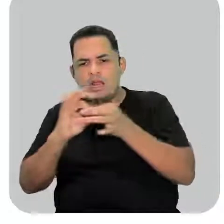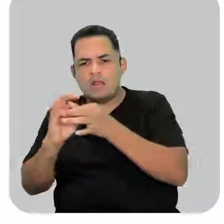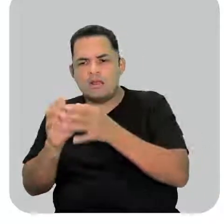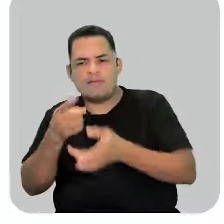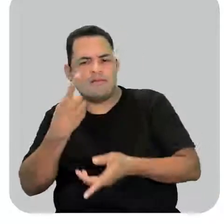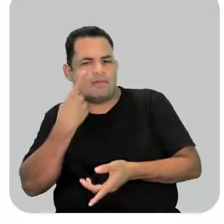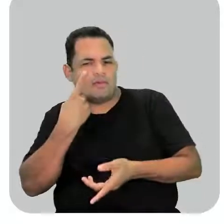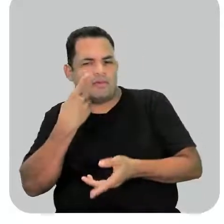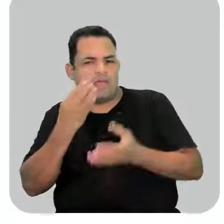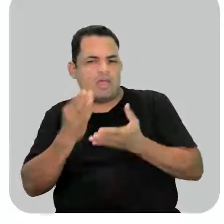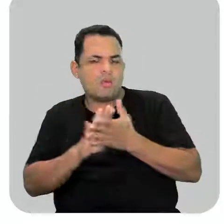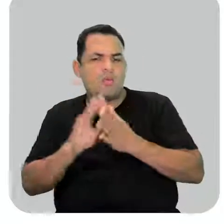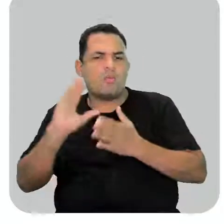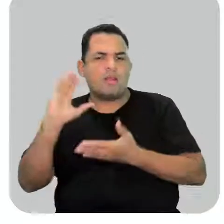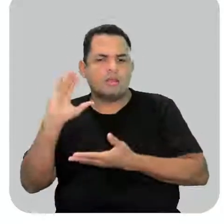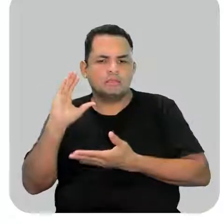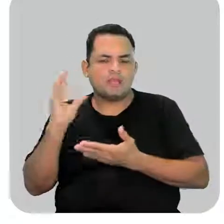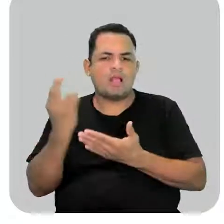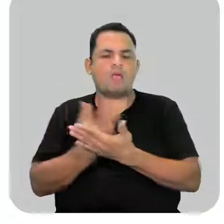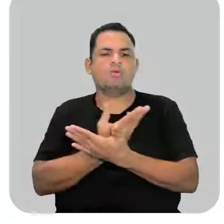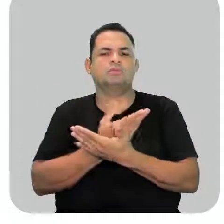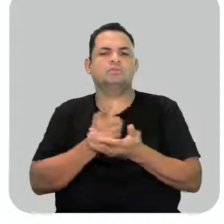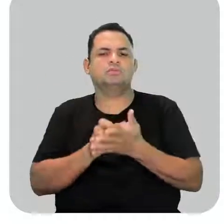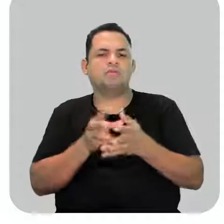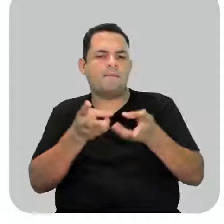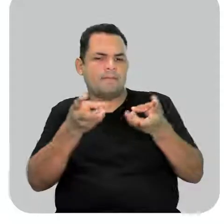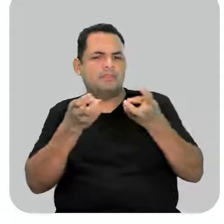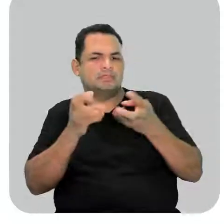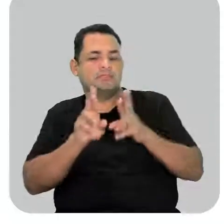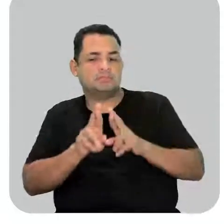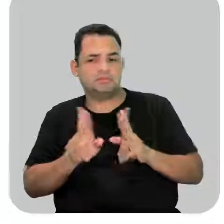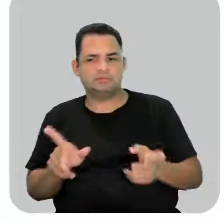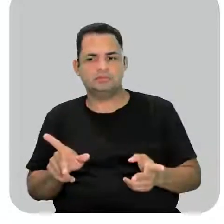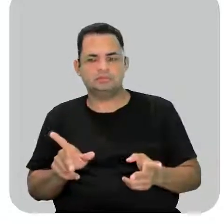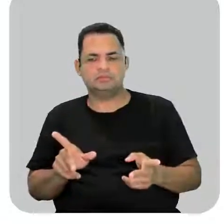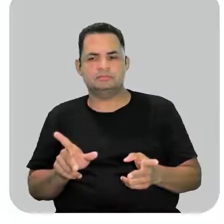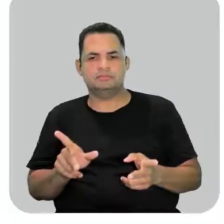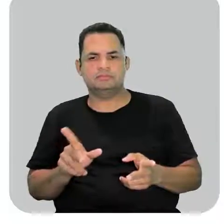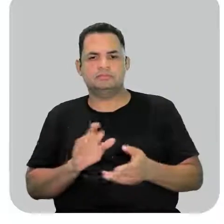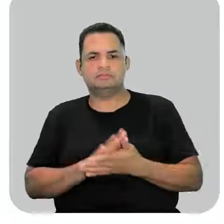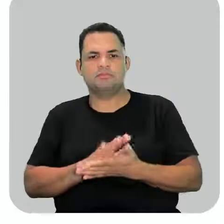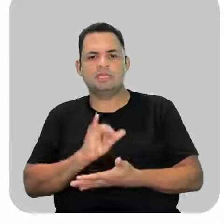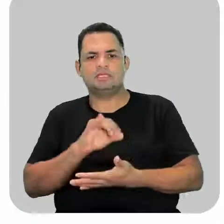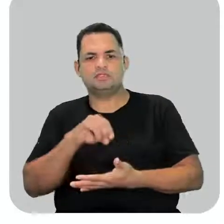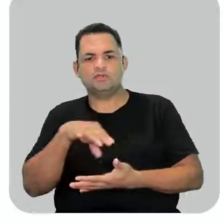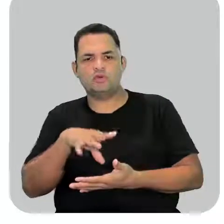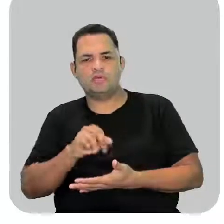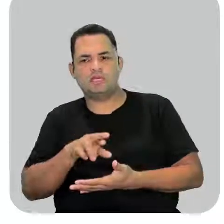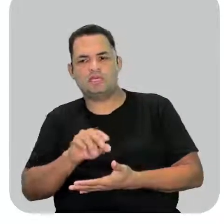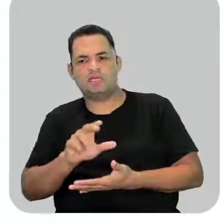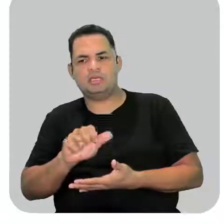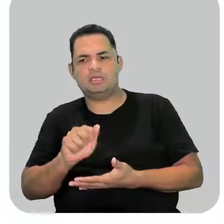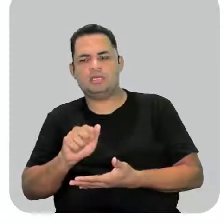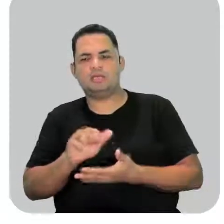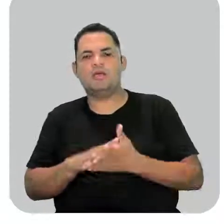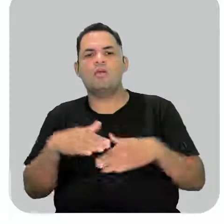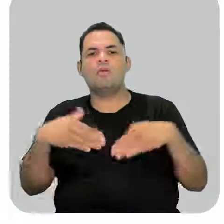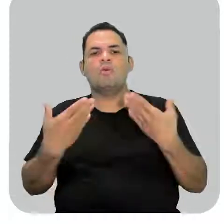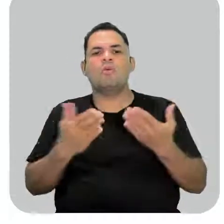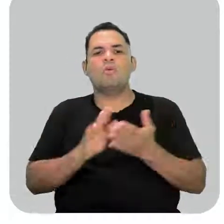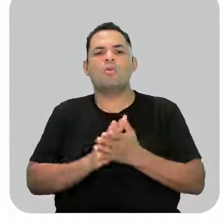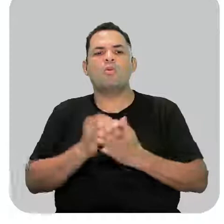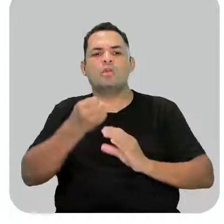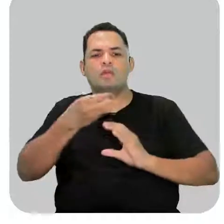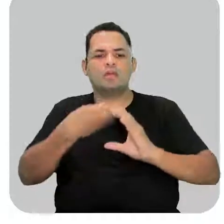elas ocorrem, aí a gente observa que elas são diferentes, tá? Então, a isomeria é quando funções